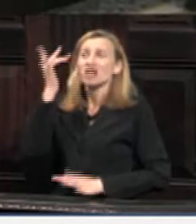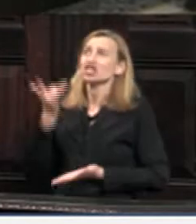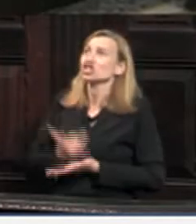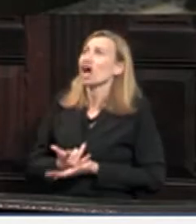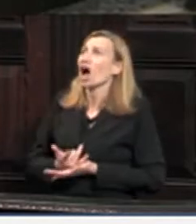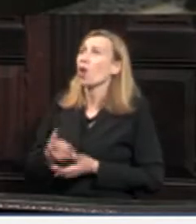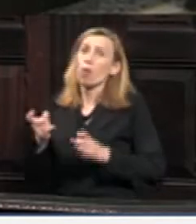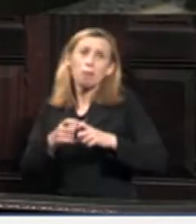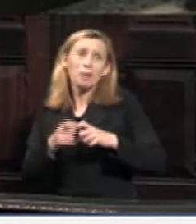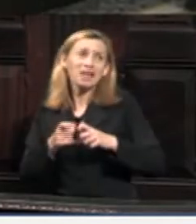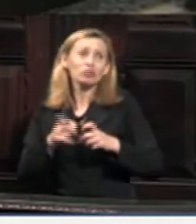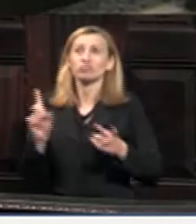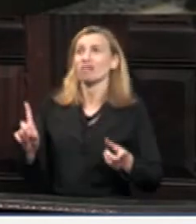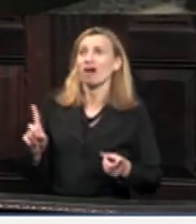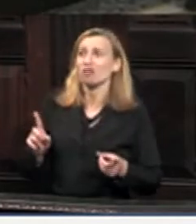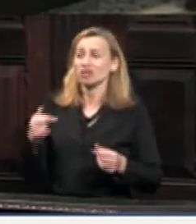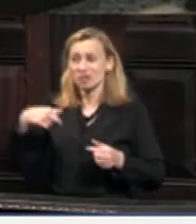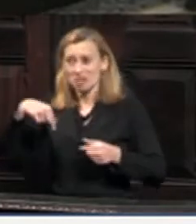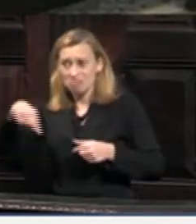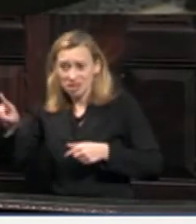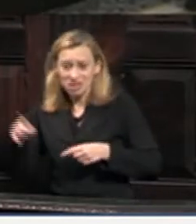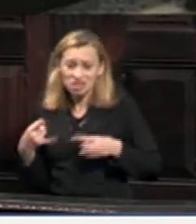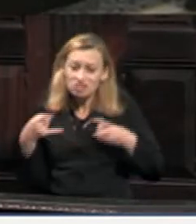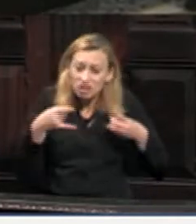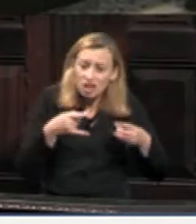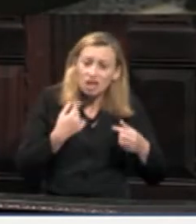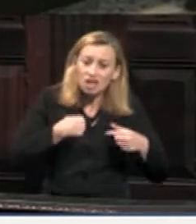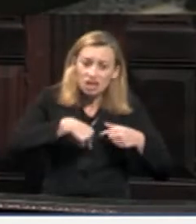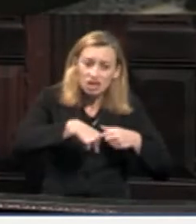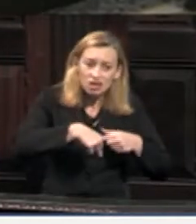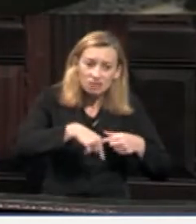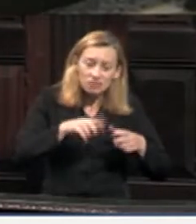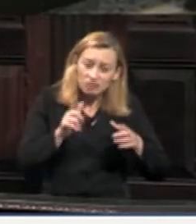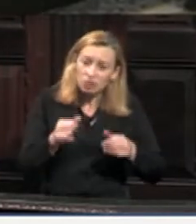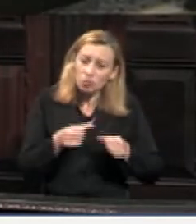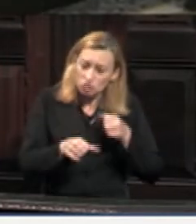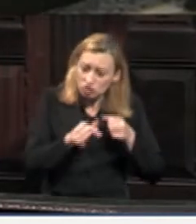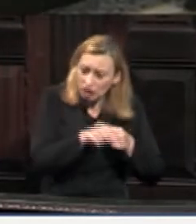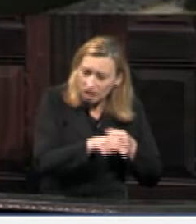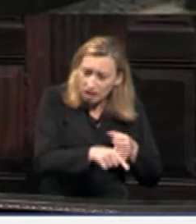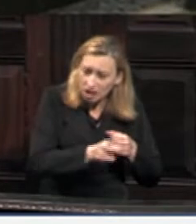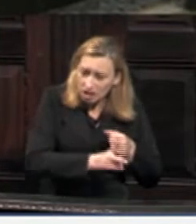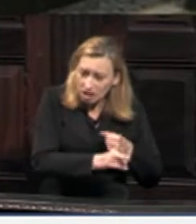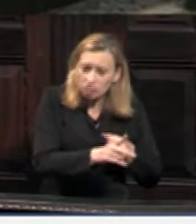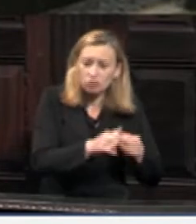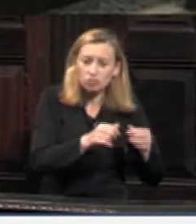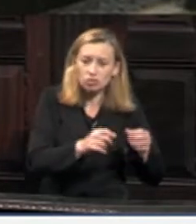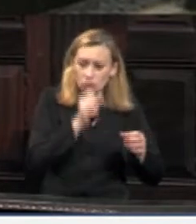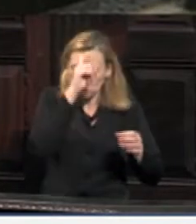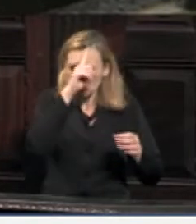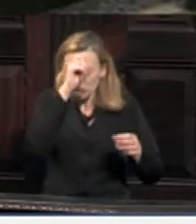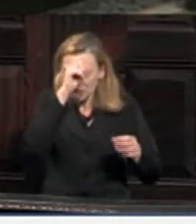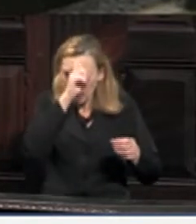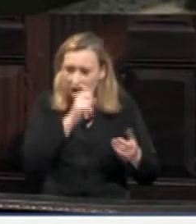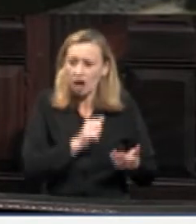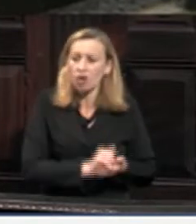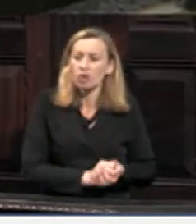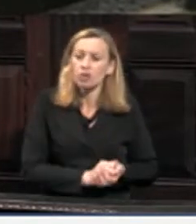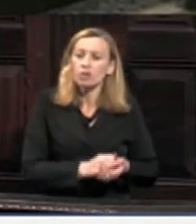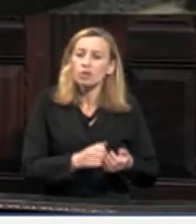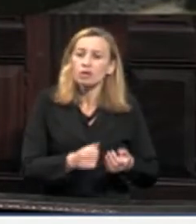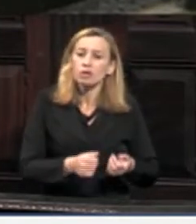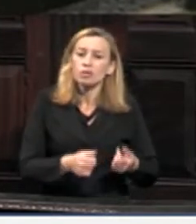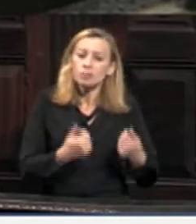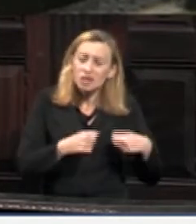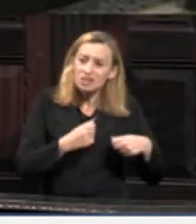naquele momento, porque ele tem que fazer um cateterismo, ou seja, ele precisa ter prioridade.